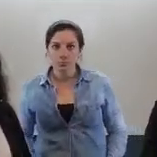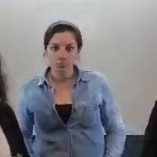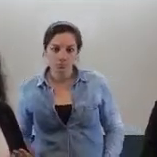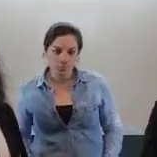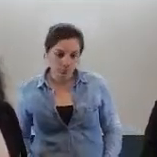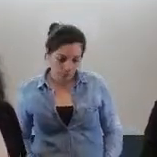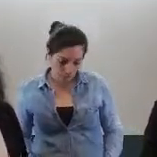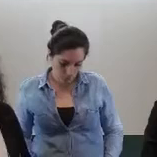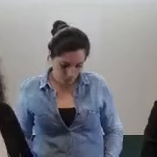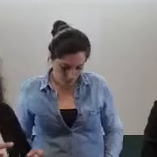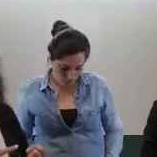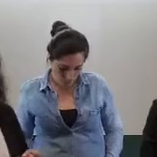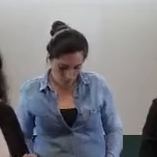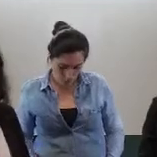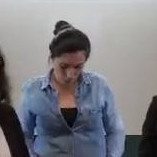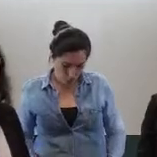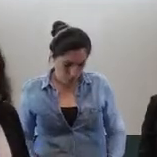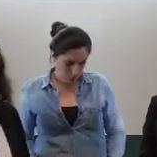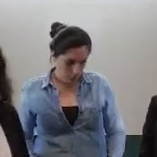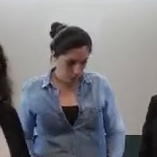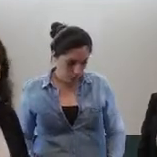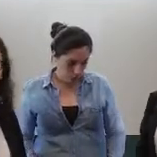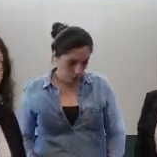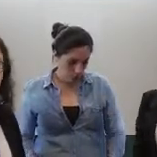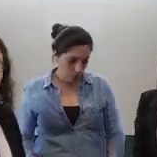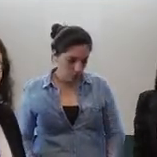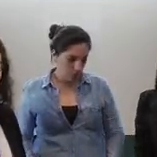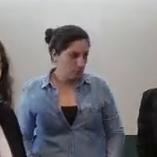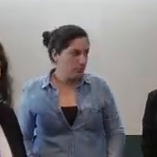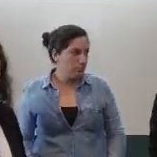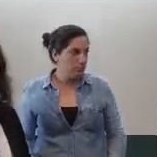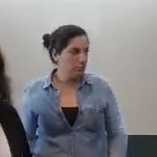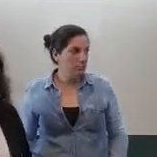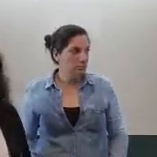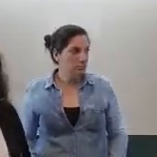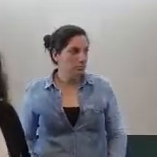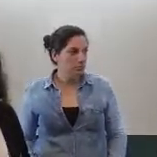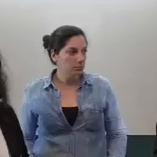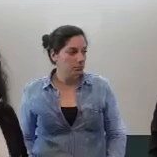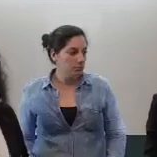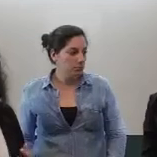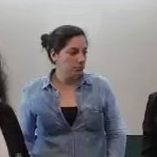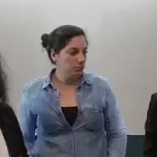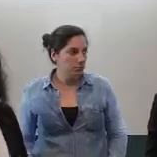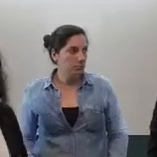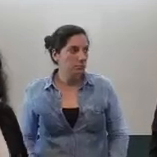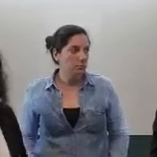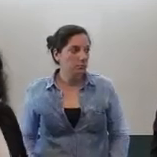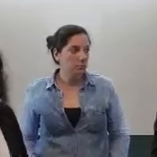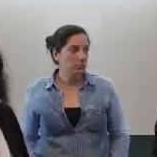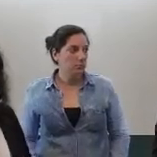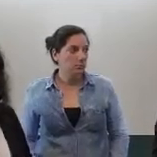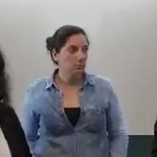acadêmico, você precisa também saber como fazer uma referência, aí tem a norma 6023, como fazer a numeração progressiva das seções